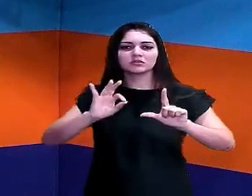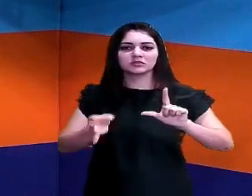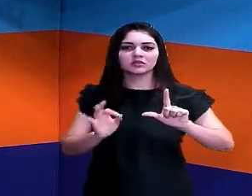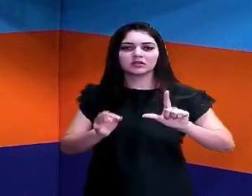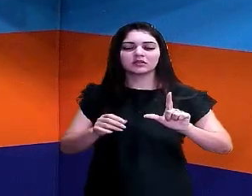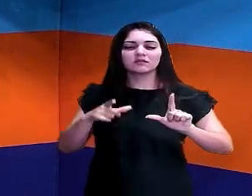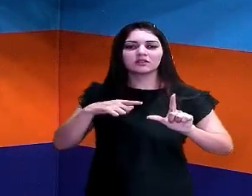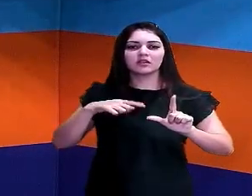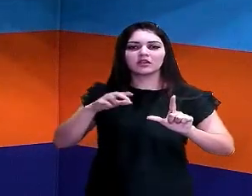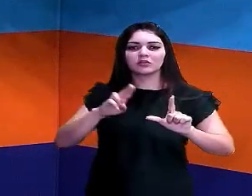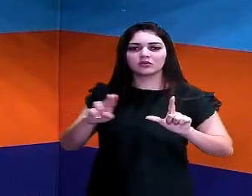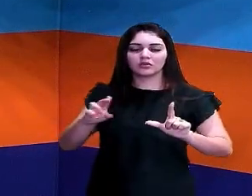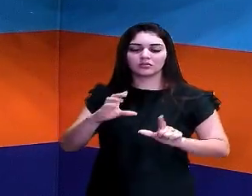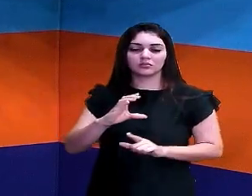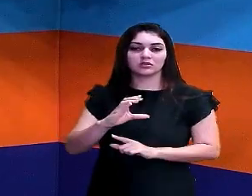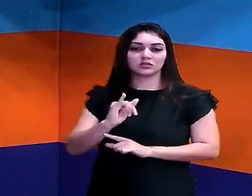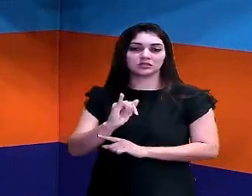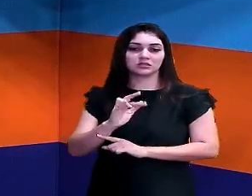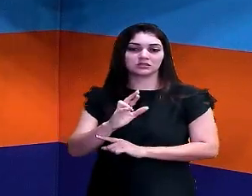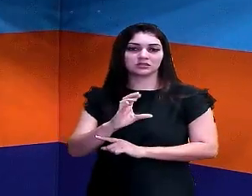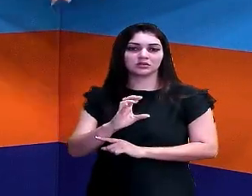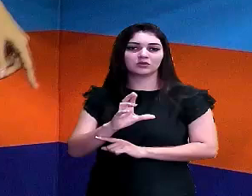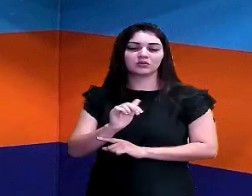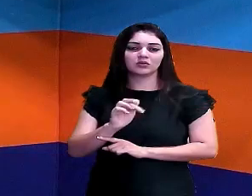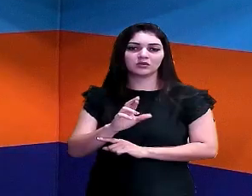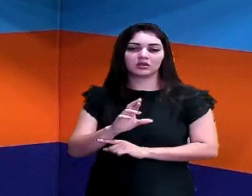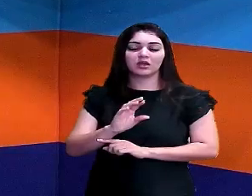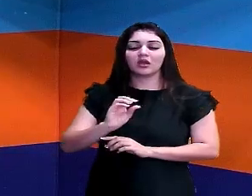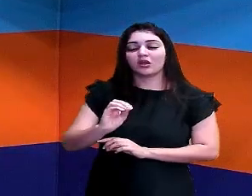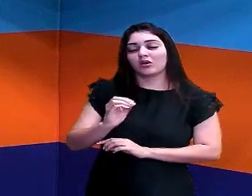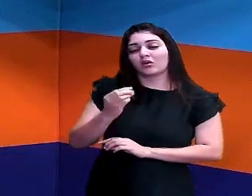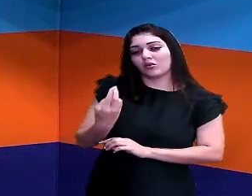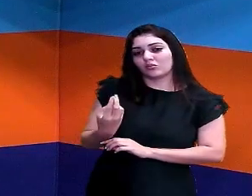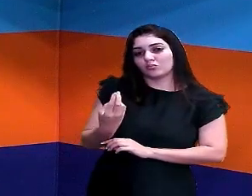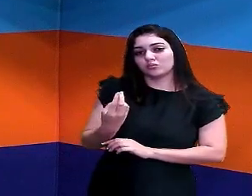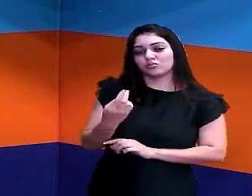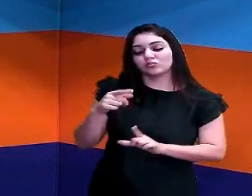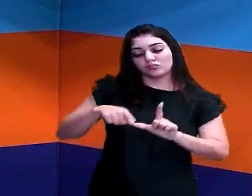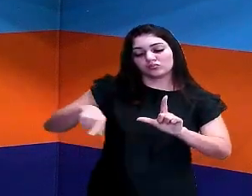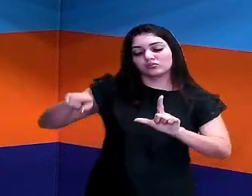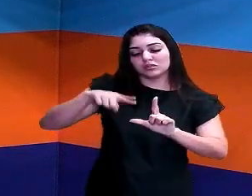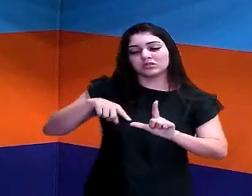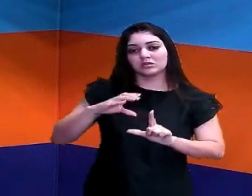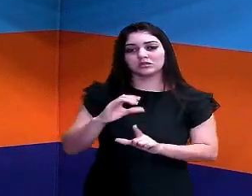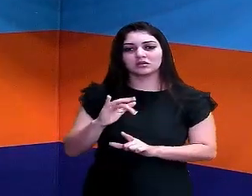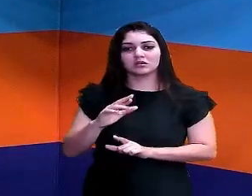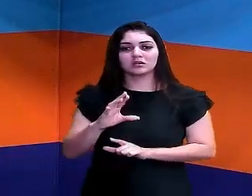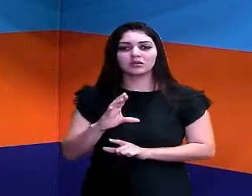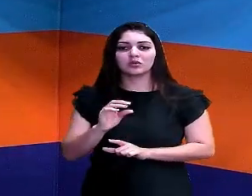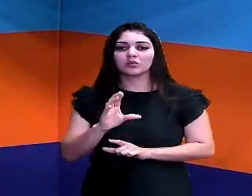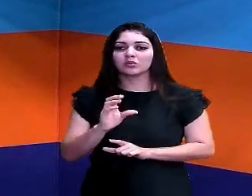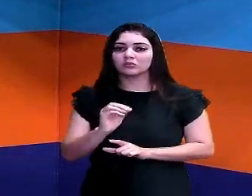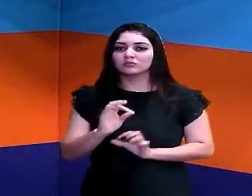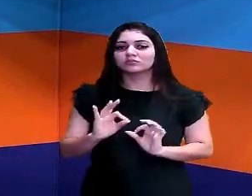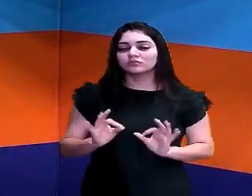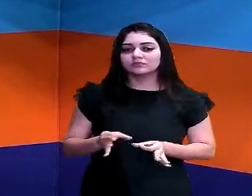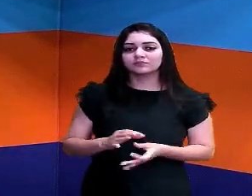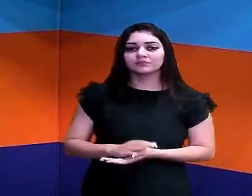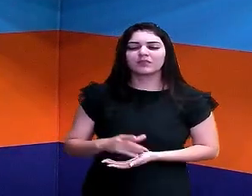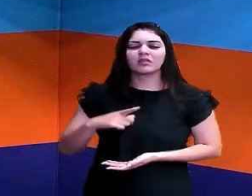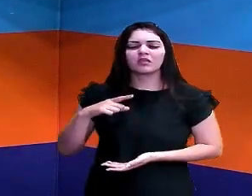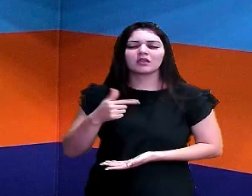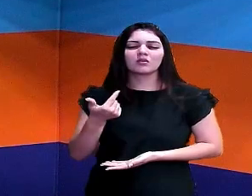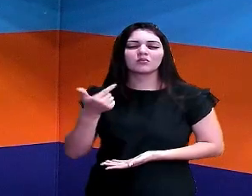eu vou chamar de região circular ou de círculo, tá certo? E aí, das